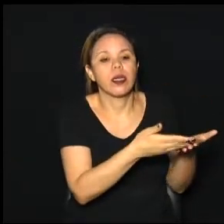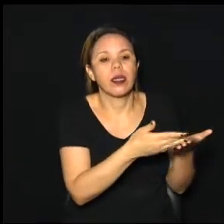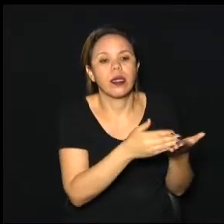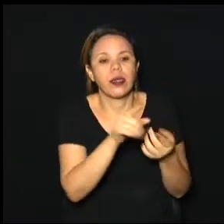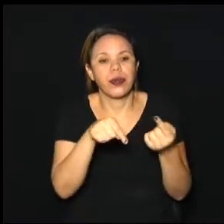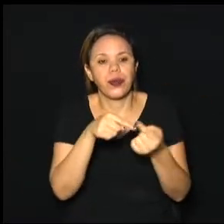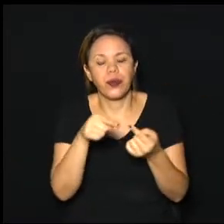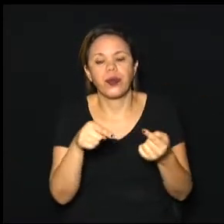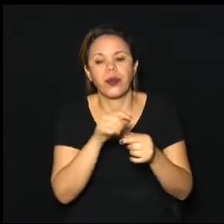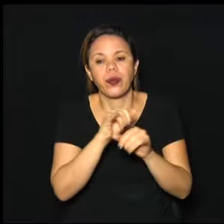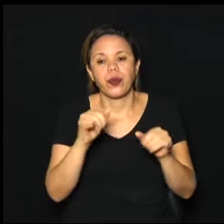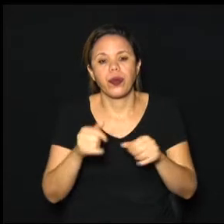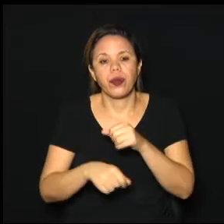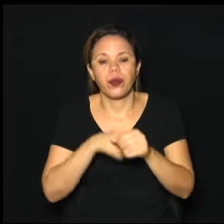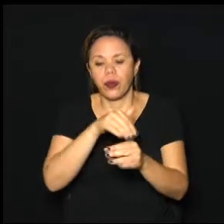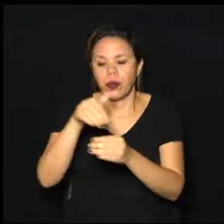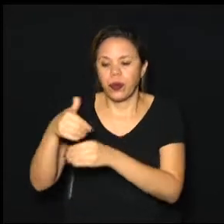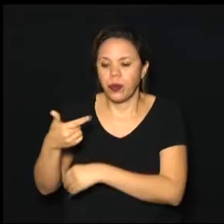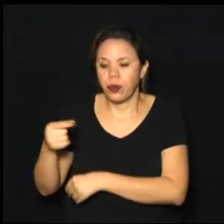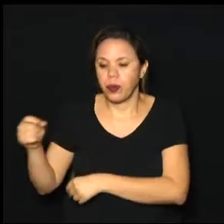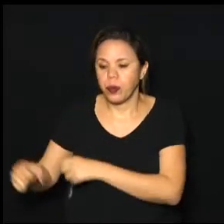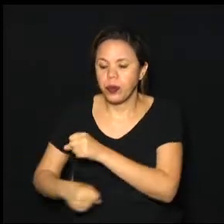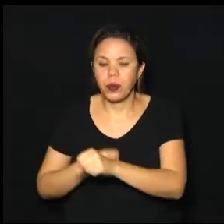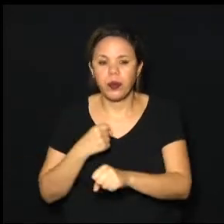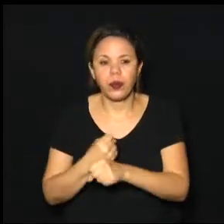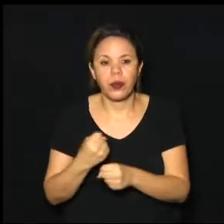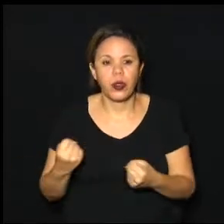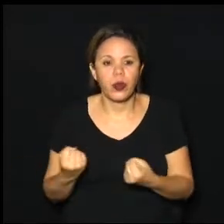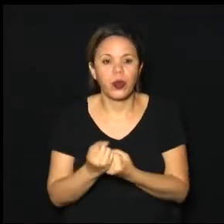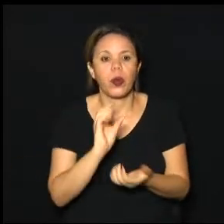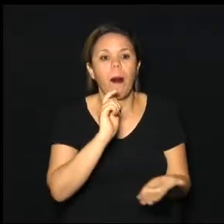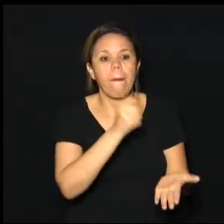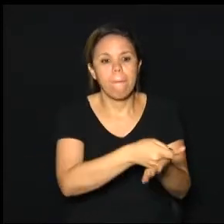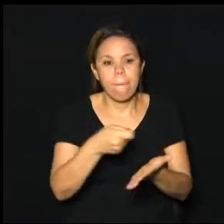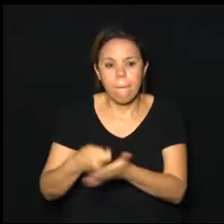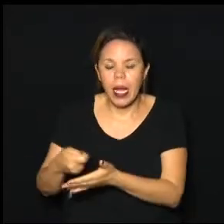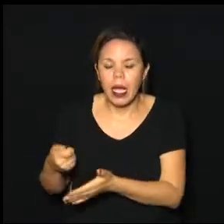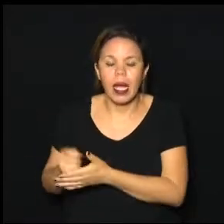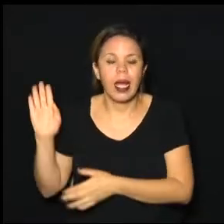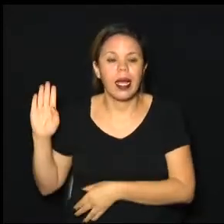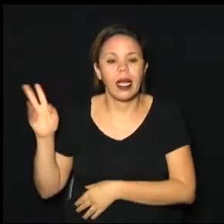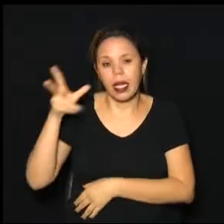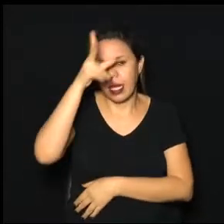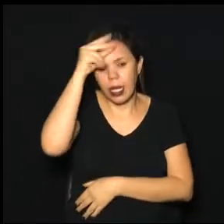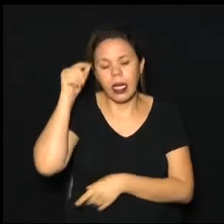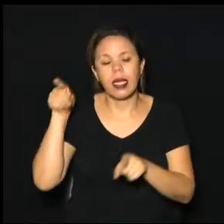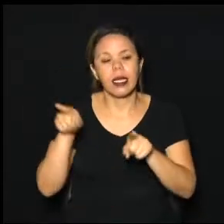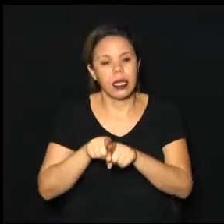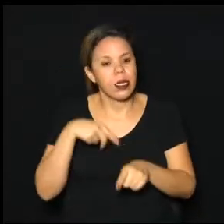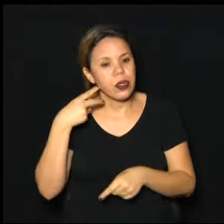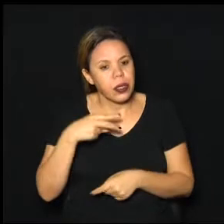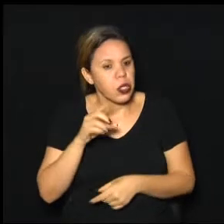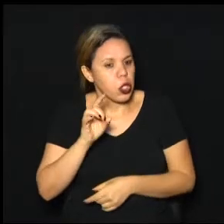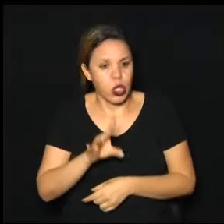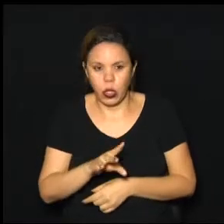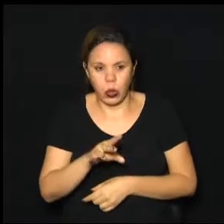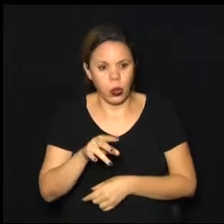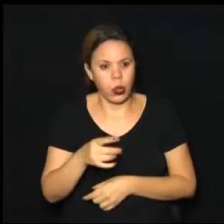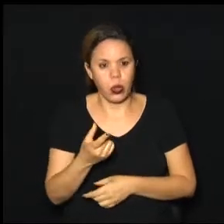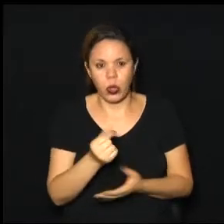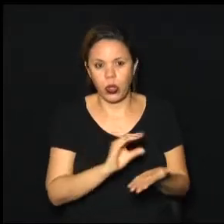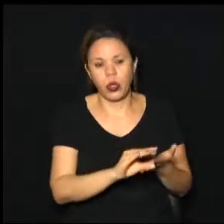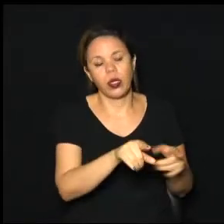eleições de 2020, custear a campanha dos candidatos a prefeito e dos candidatos a vereador. Mas não é só ele.